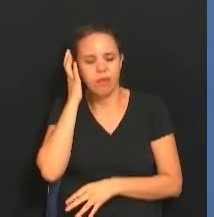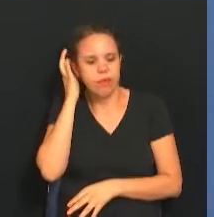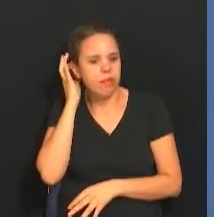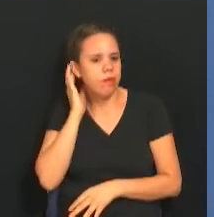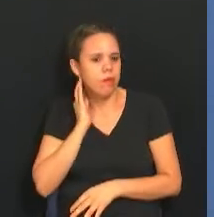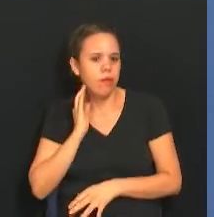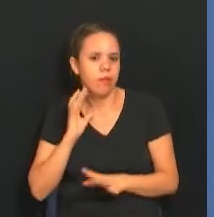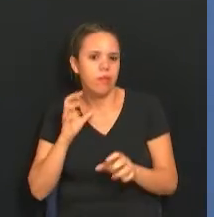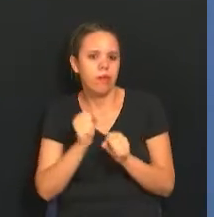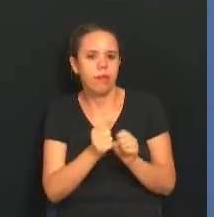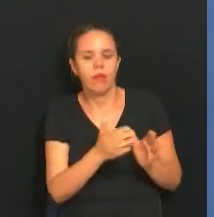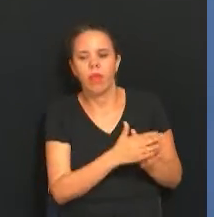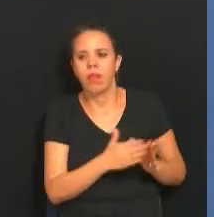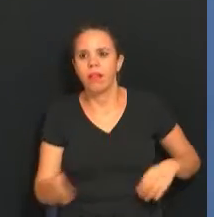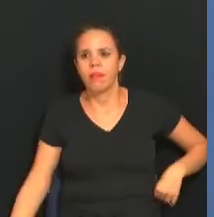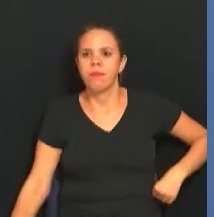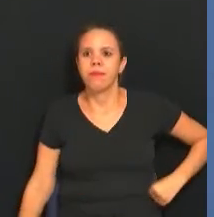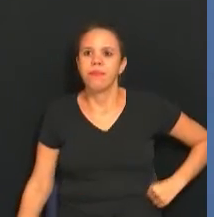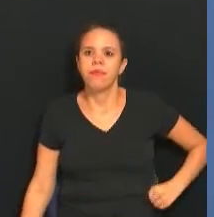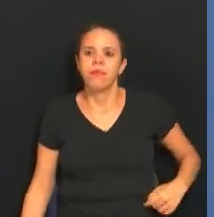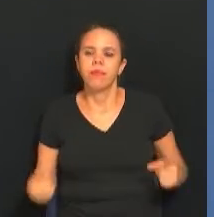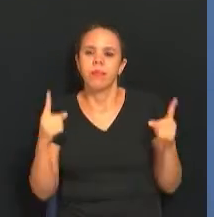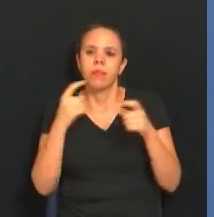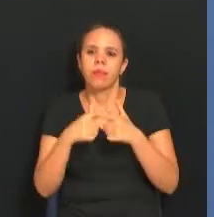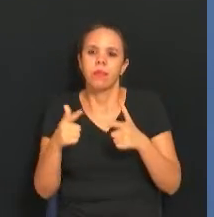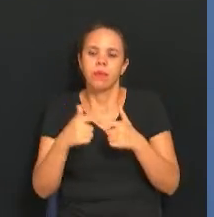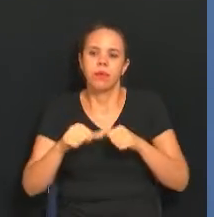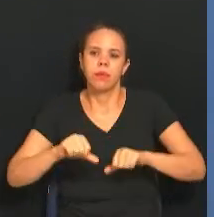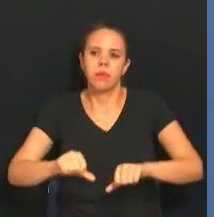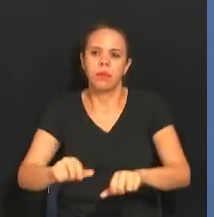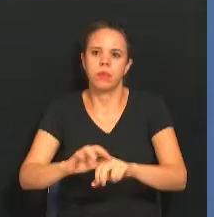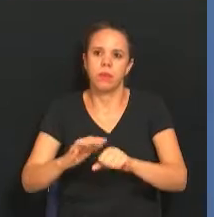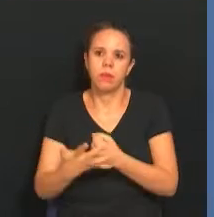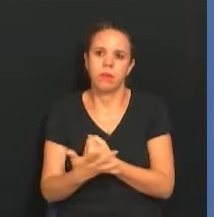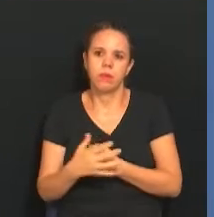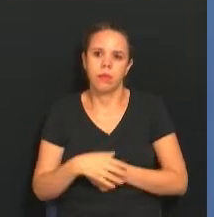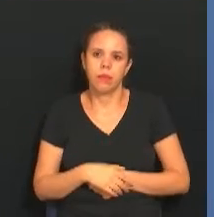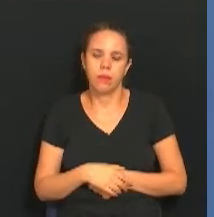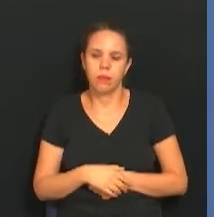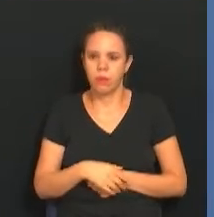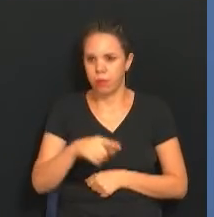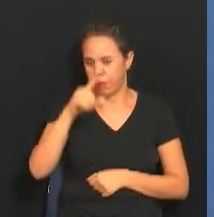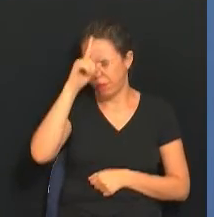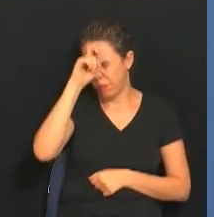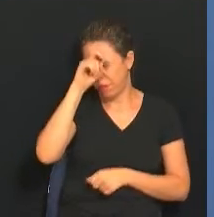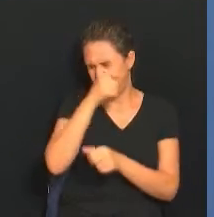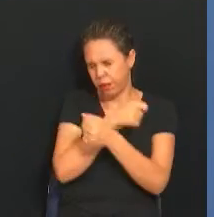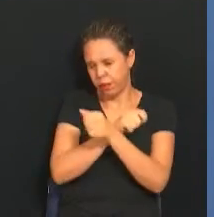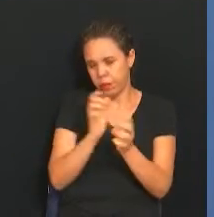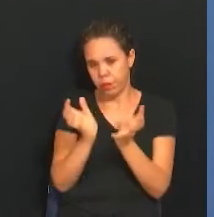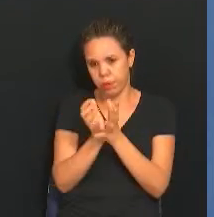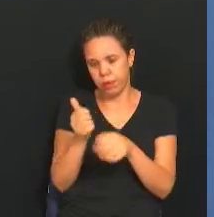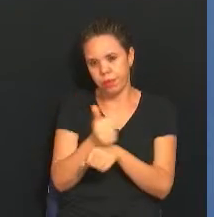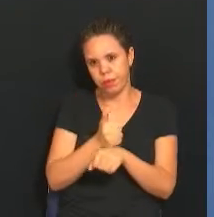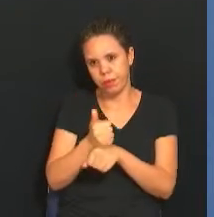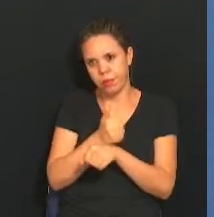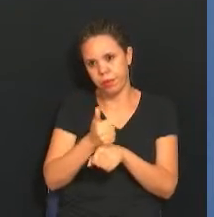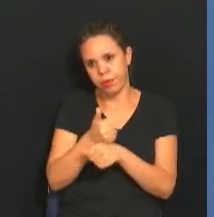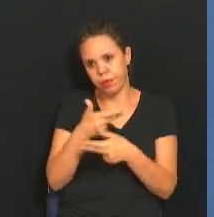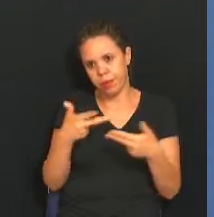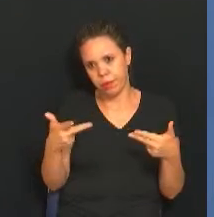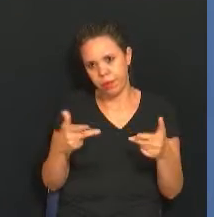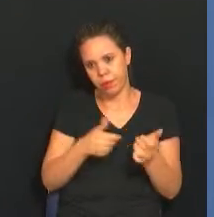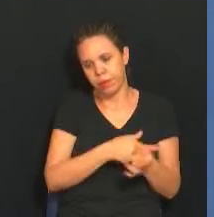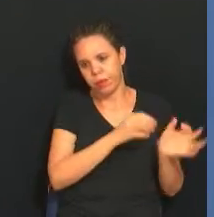internado todo esse tempo por complicações pós convide lá no hospital A equipe multiprofissional